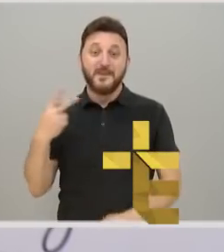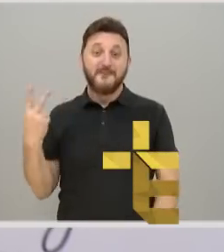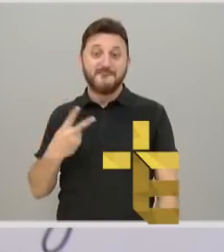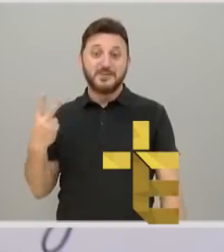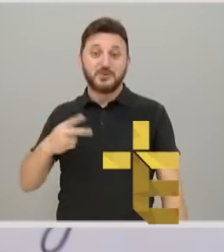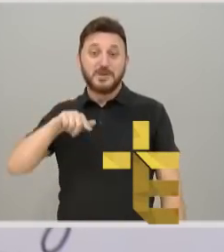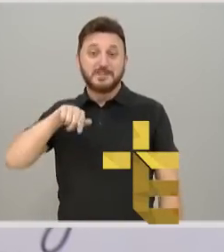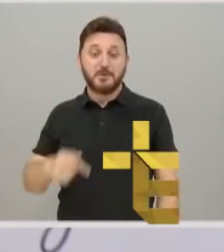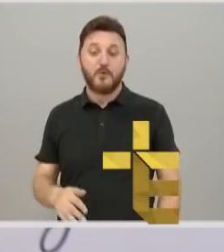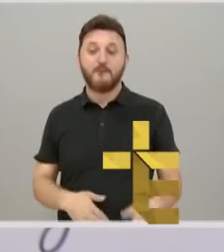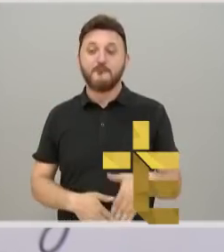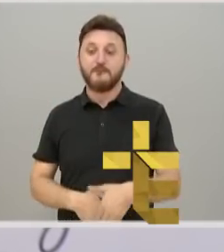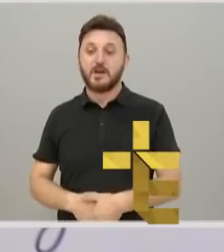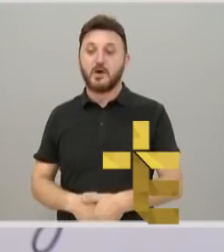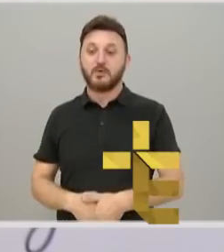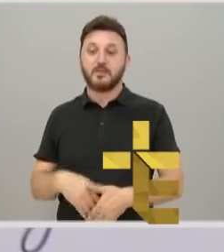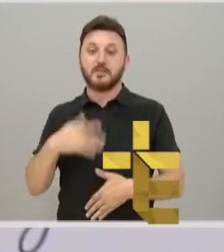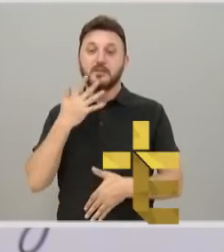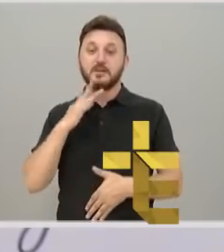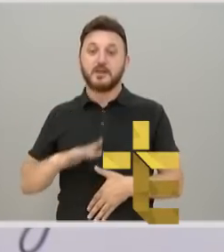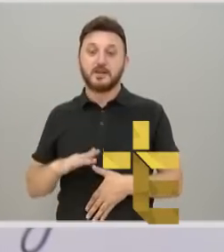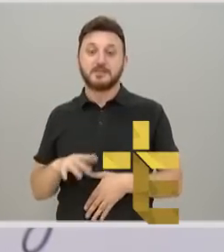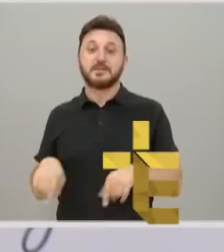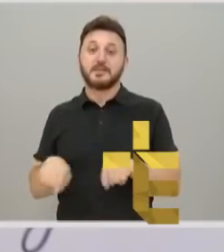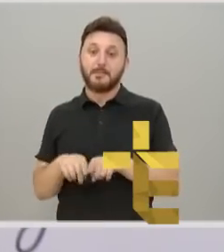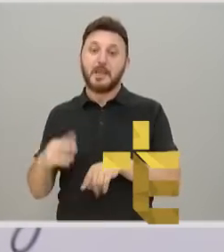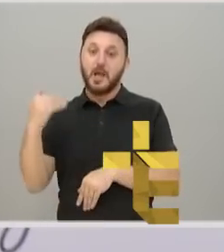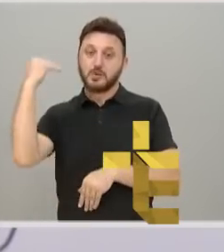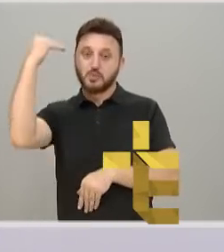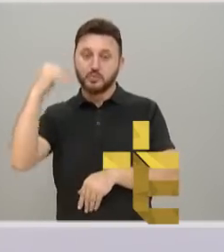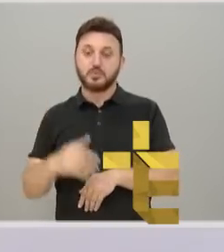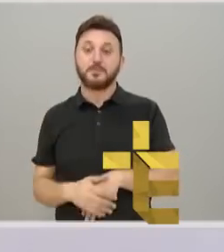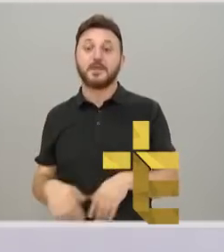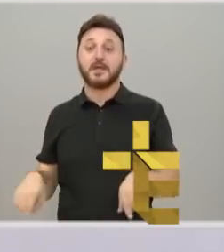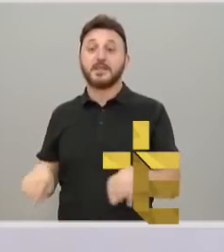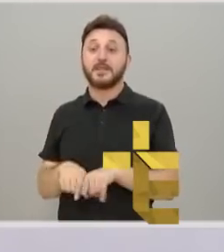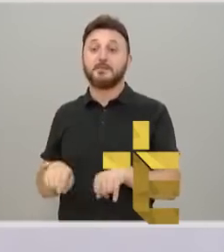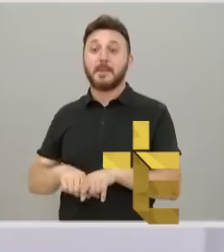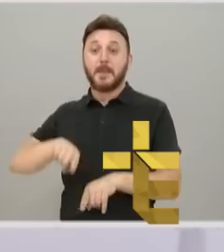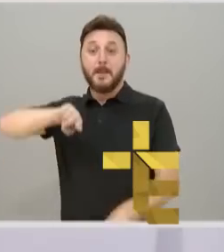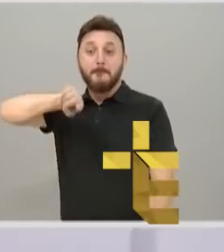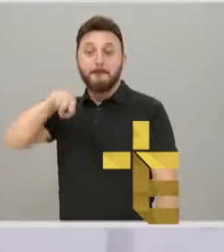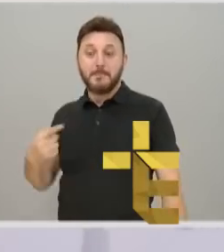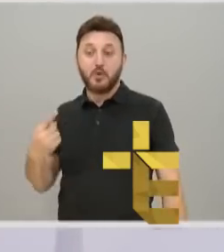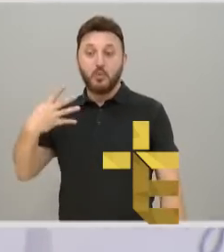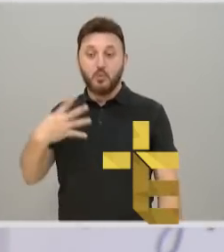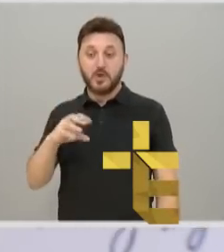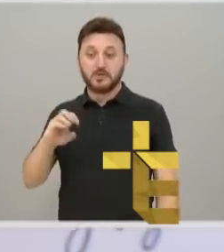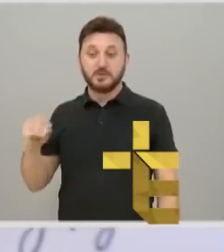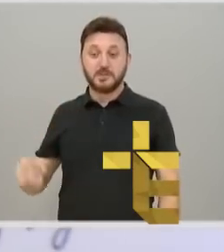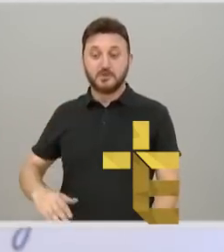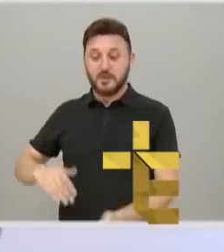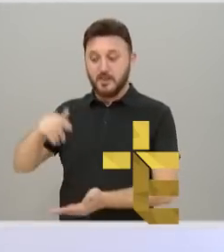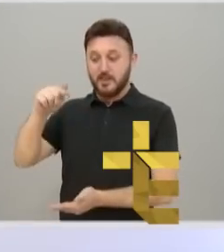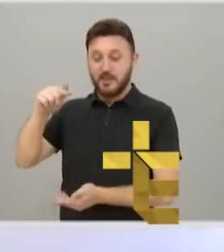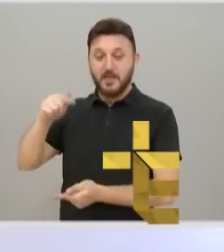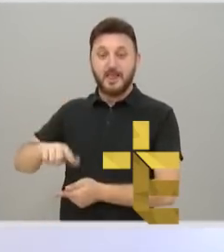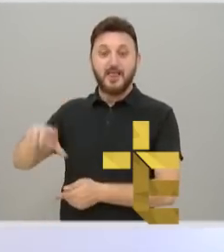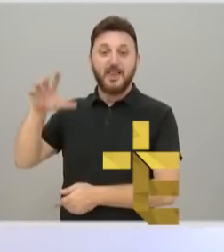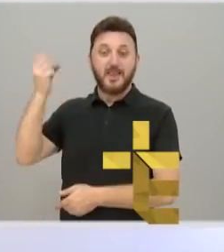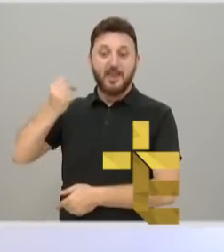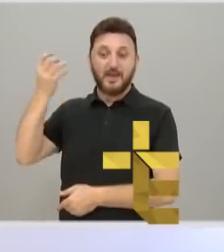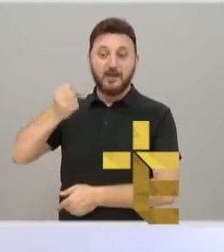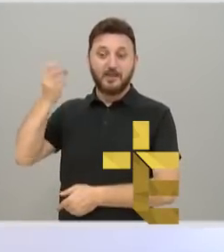de fraldas infantis e geriátricas, mais 1.500 litros de leite. Por que que eu falei